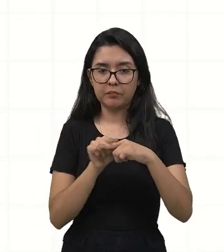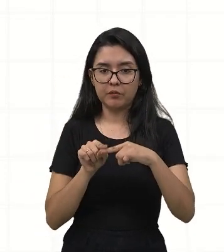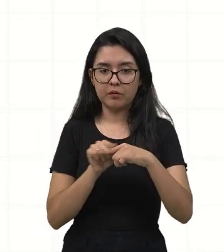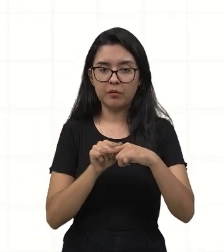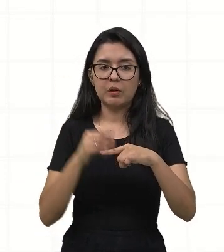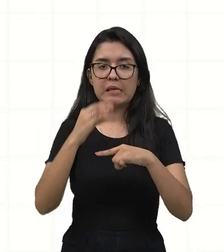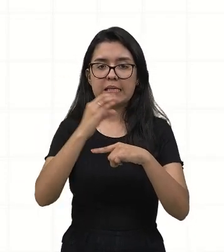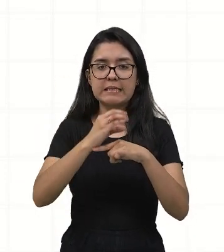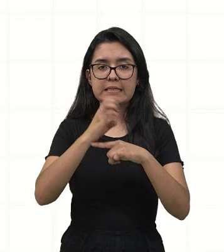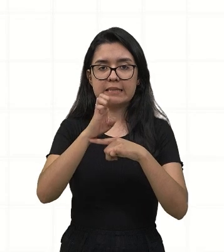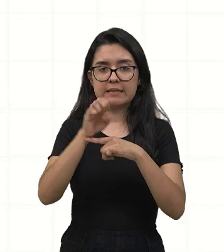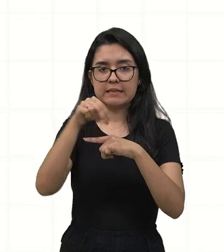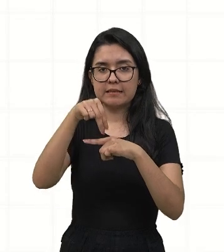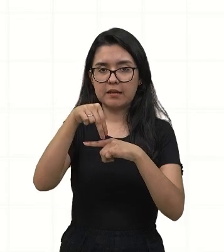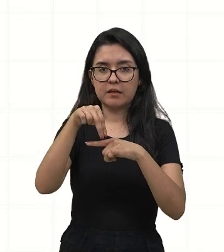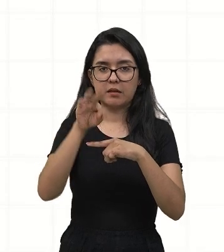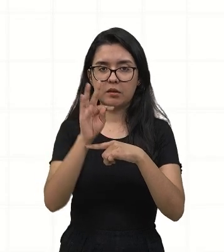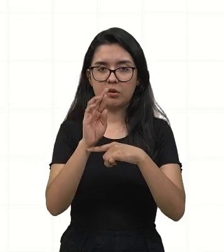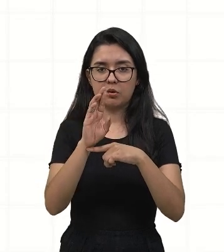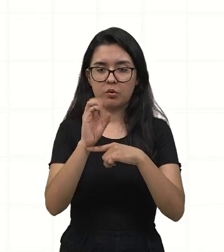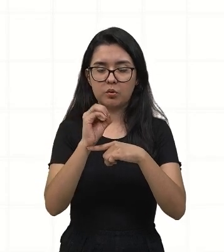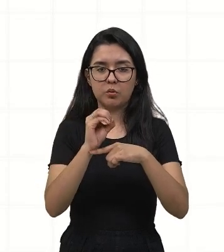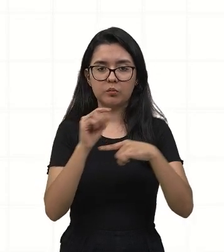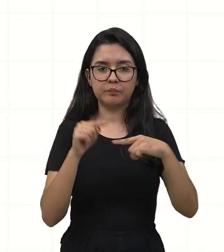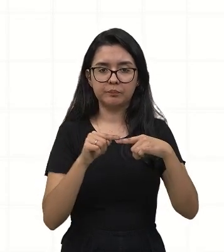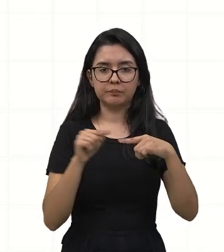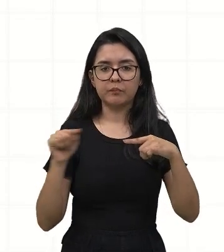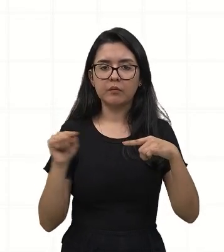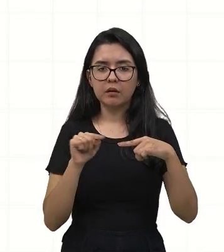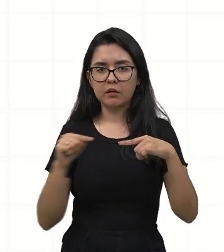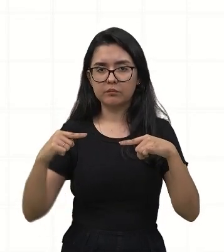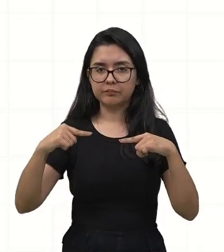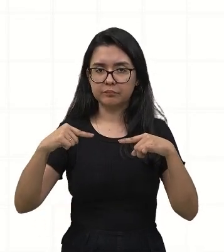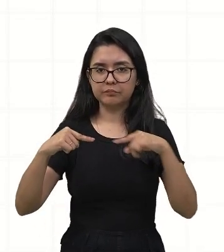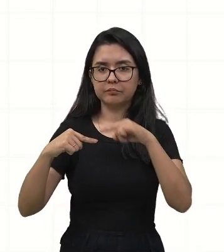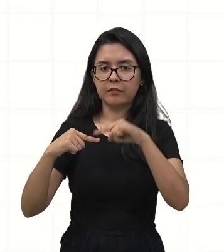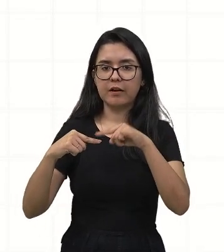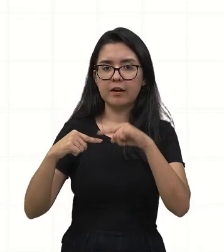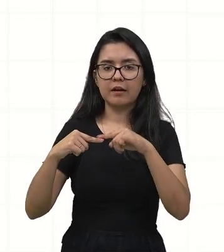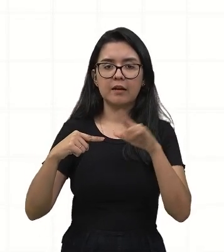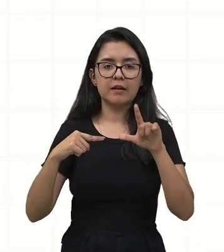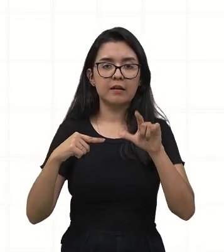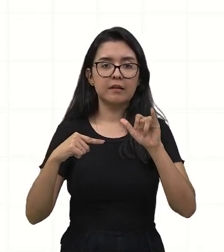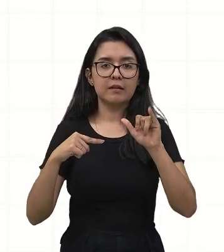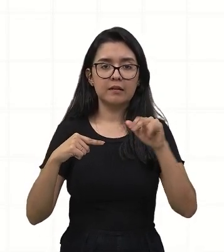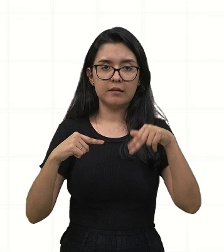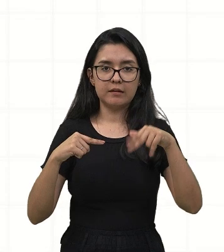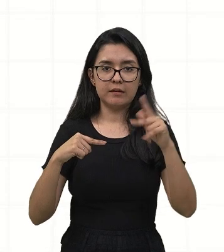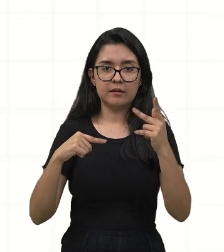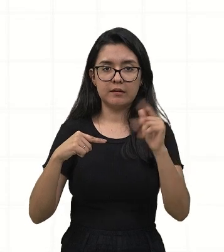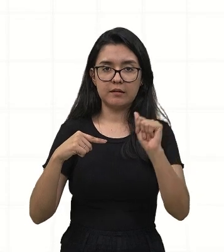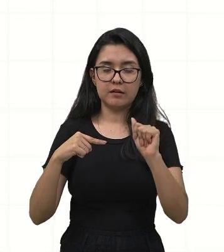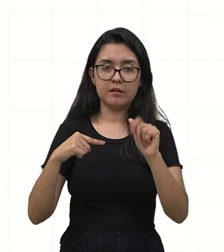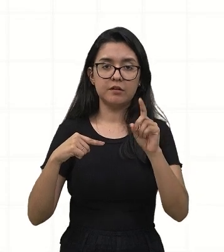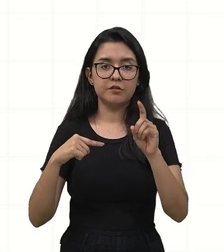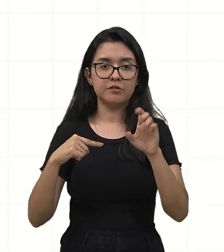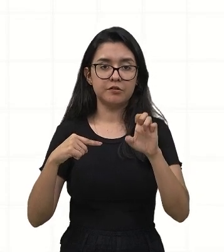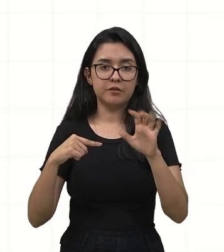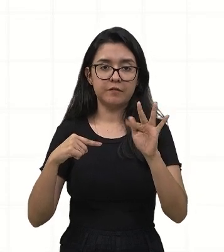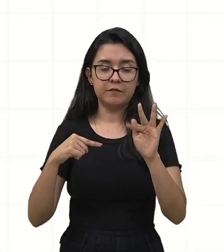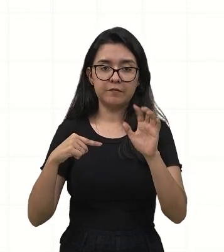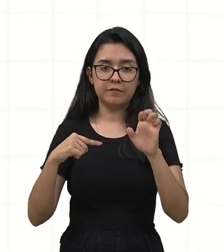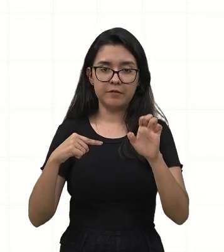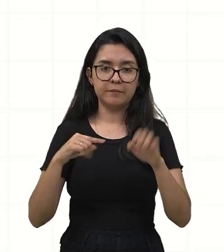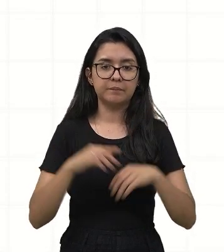ó. E aqui é a linha de fé, tá bom? E, claro, esse modelo, pessoal, é um modelo de 180 graus, tá bom? Porque tem